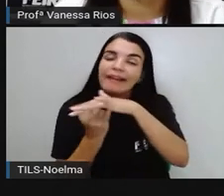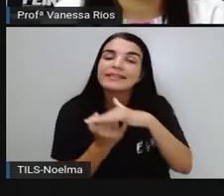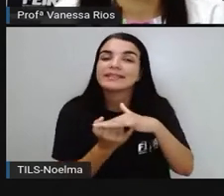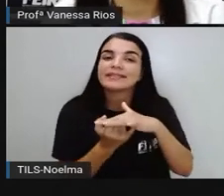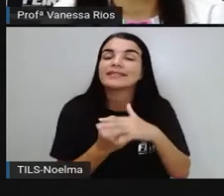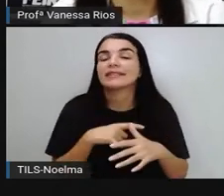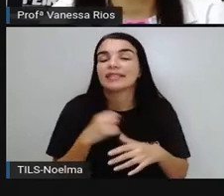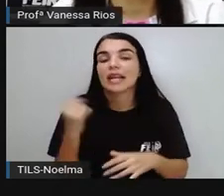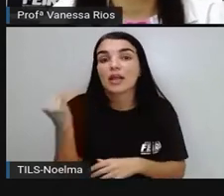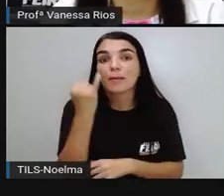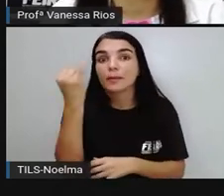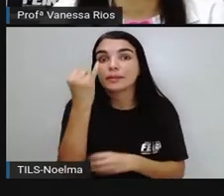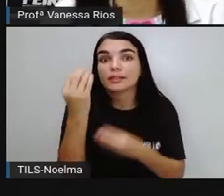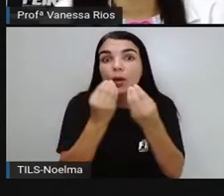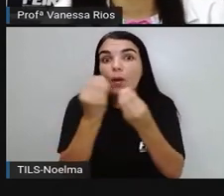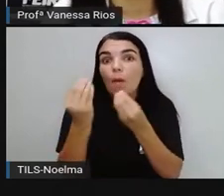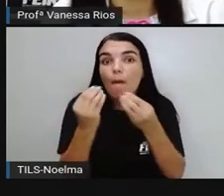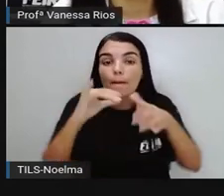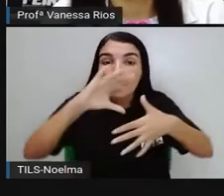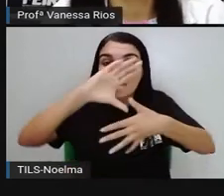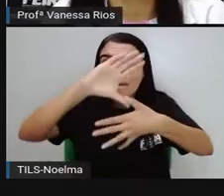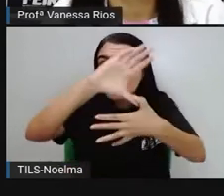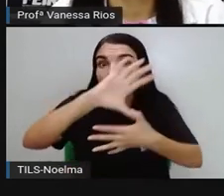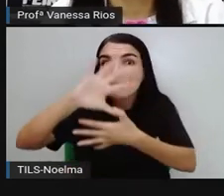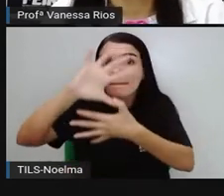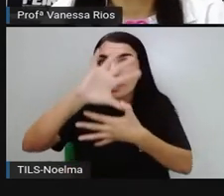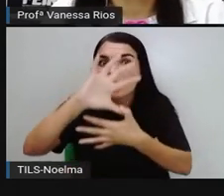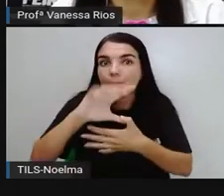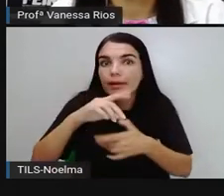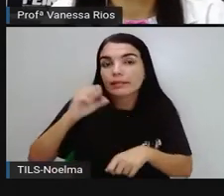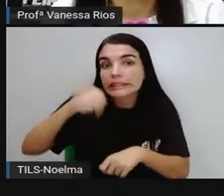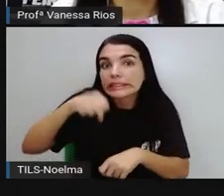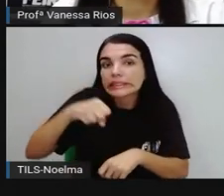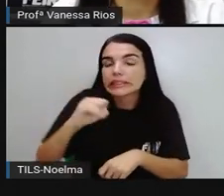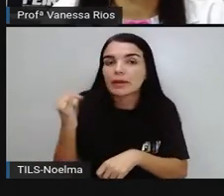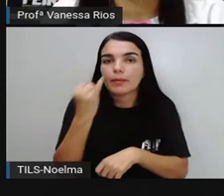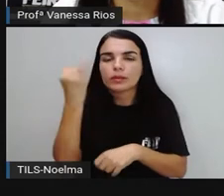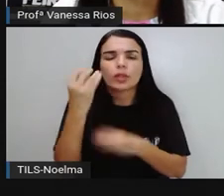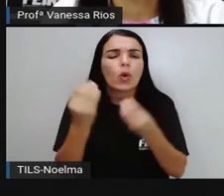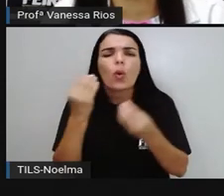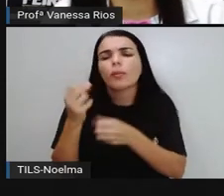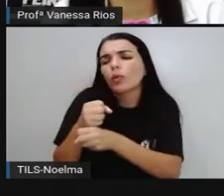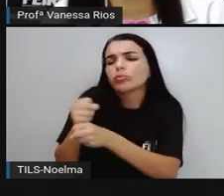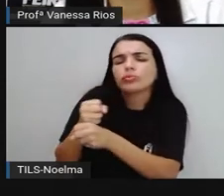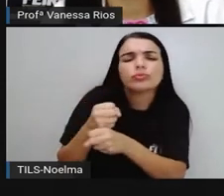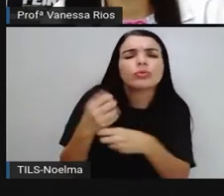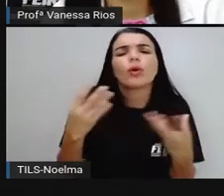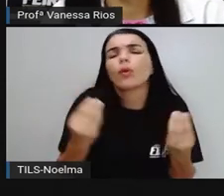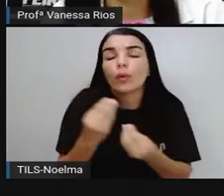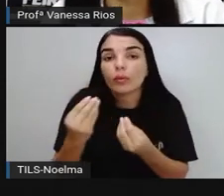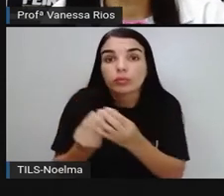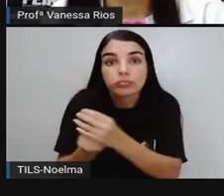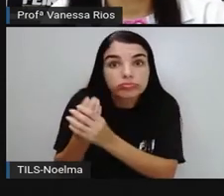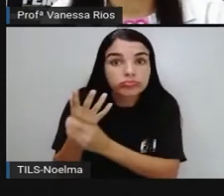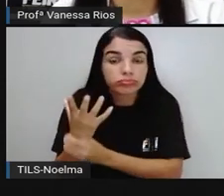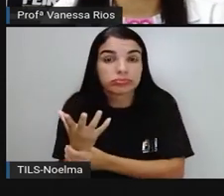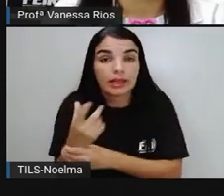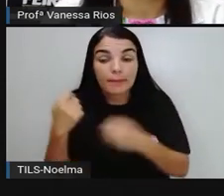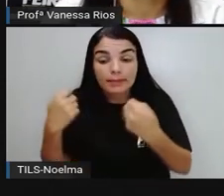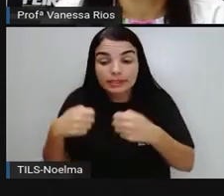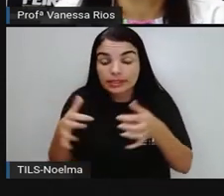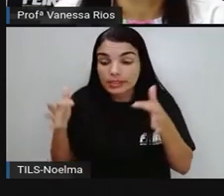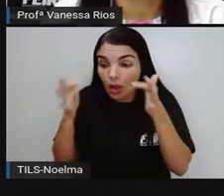do mapa e como é que o mapa é construído. Ele é construído principalmente observando o espaço,